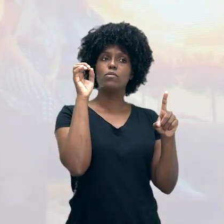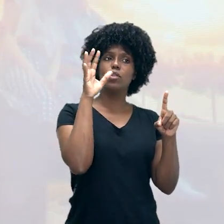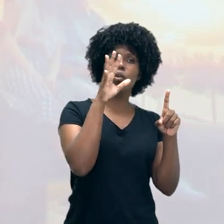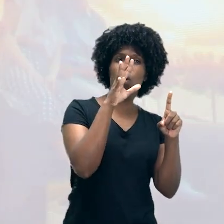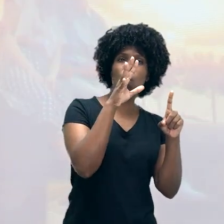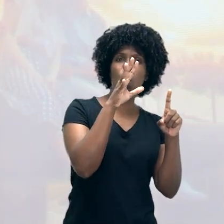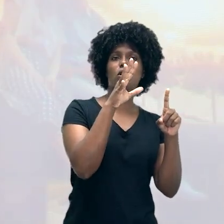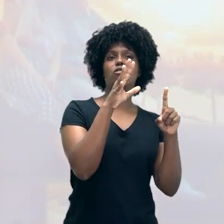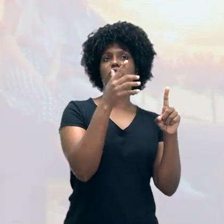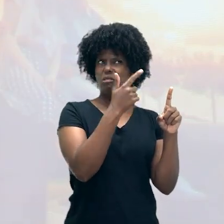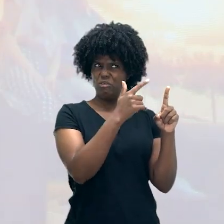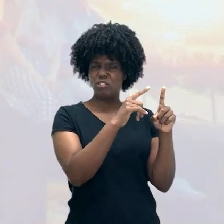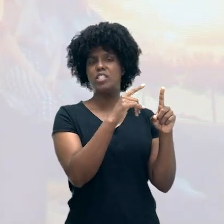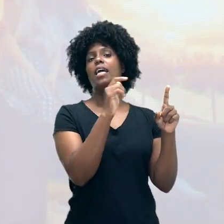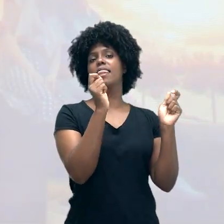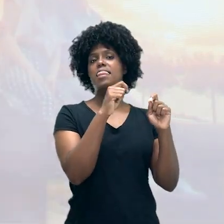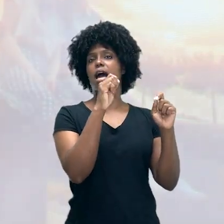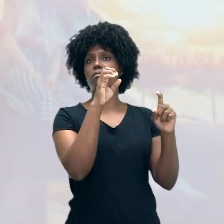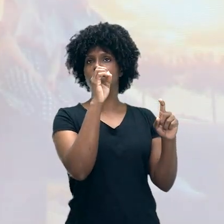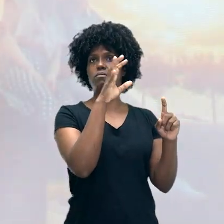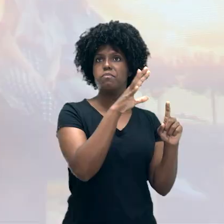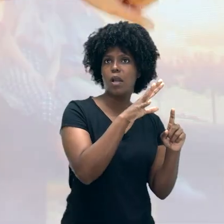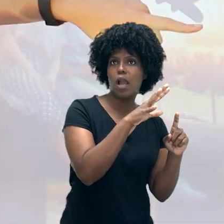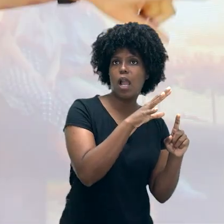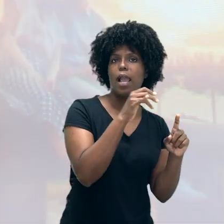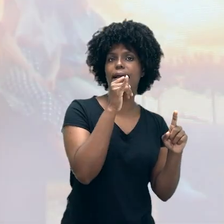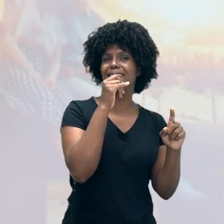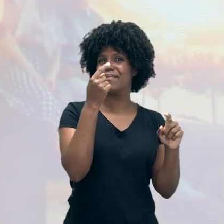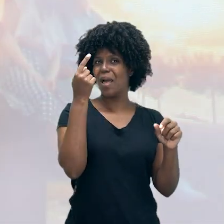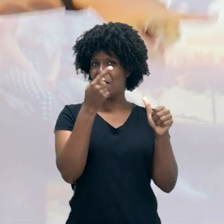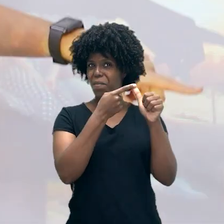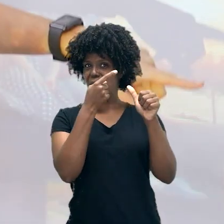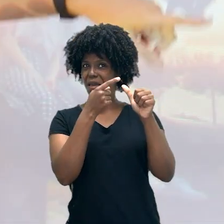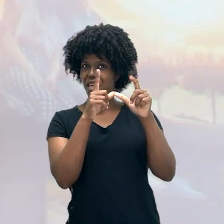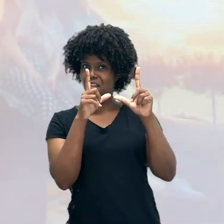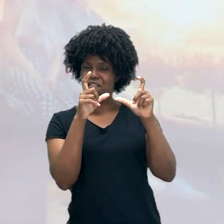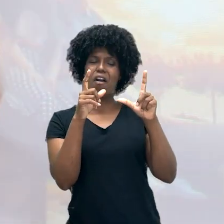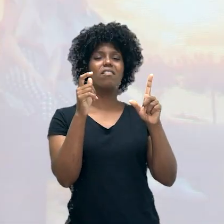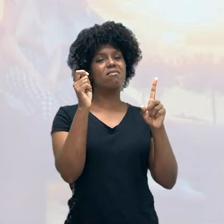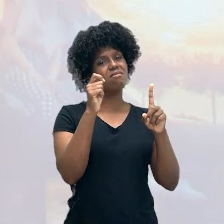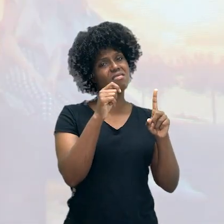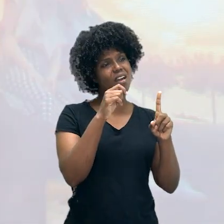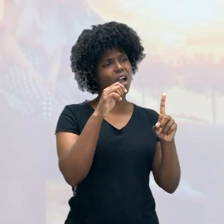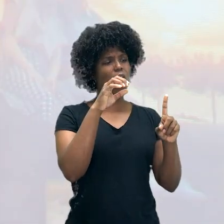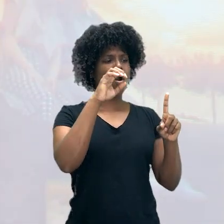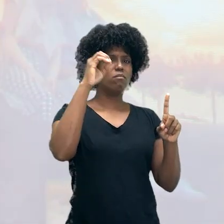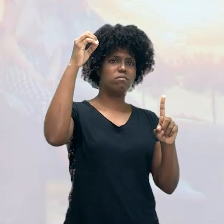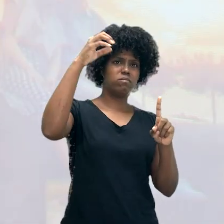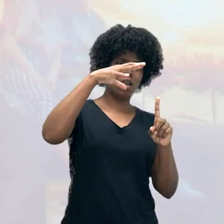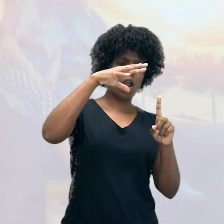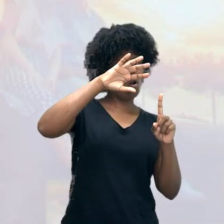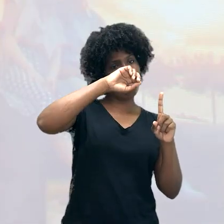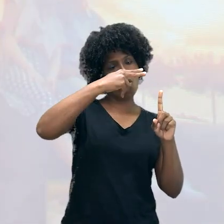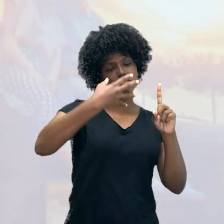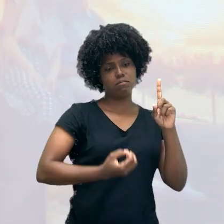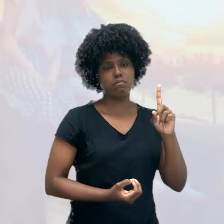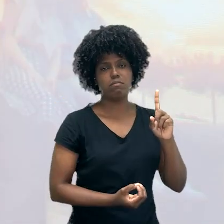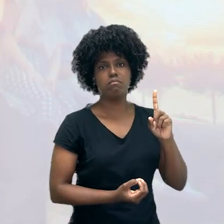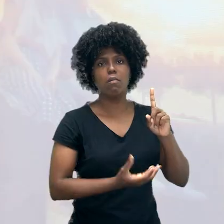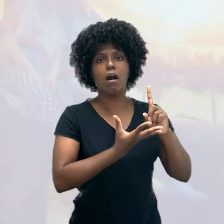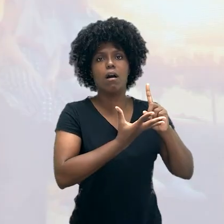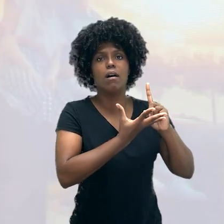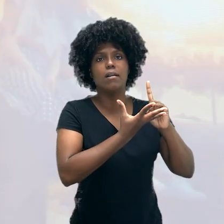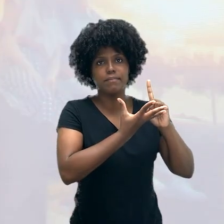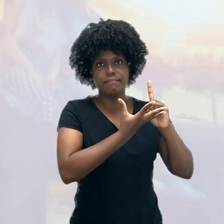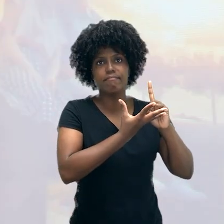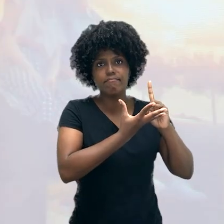botar ali um feixezinho de luz onde não tinha, igual nessa primeira foto aqui, por exemplo. E aí você pode jogar uma luzinha aqui de baixo